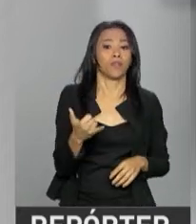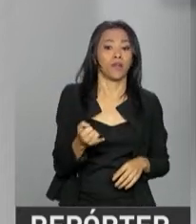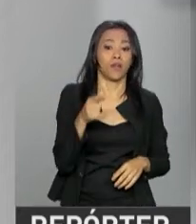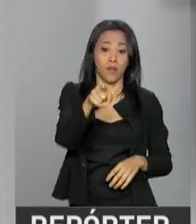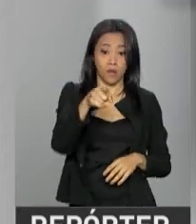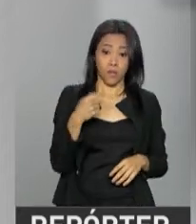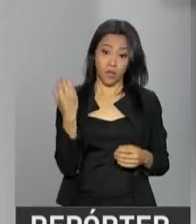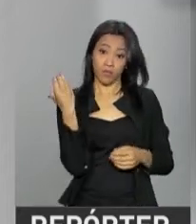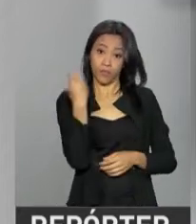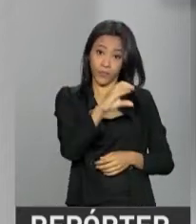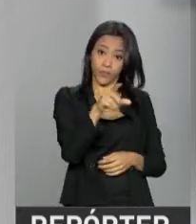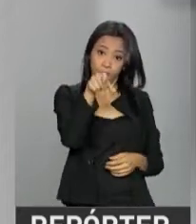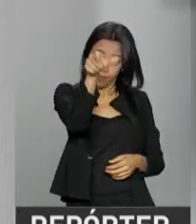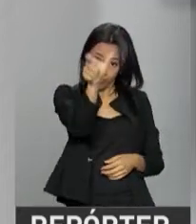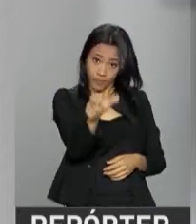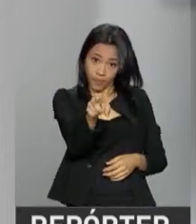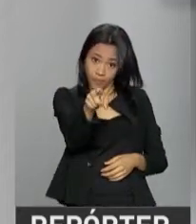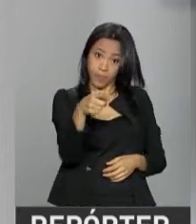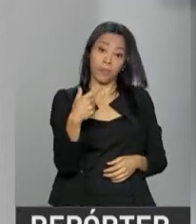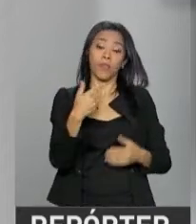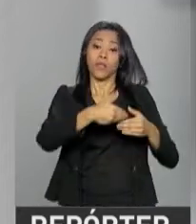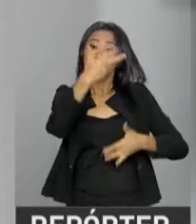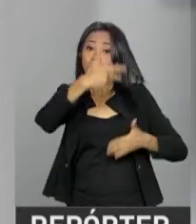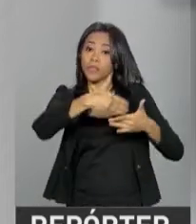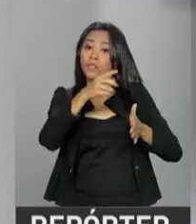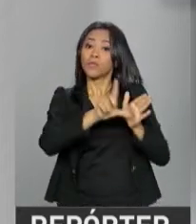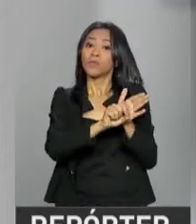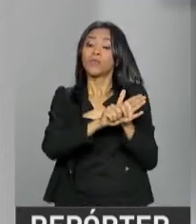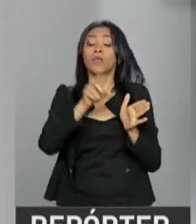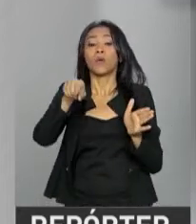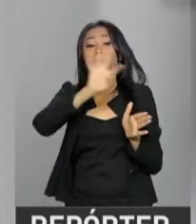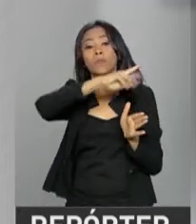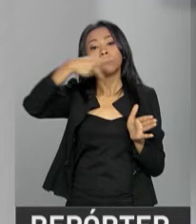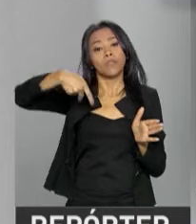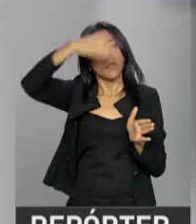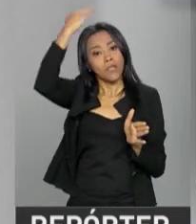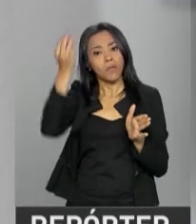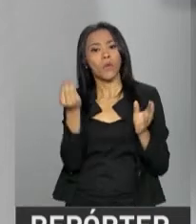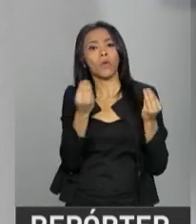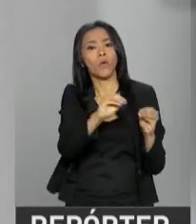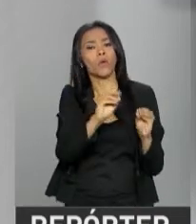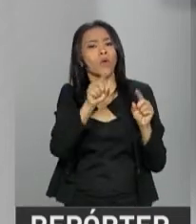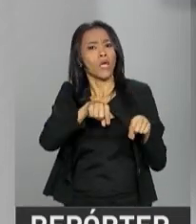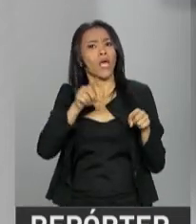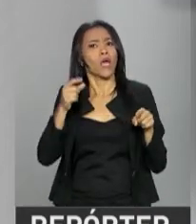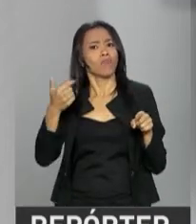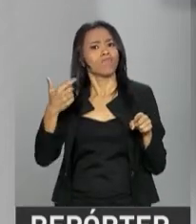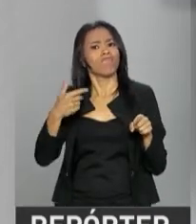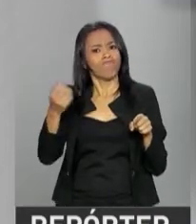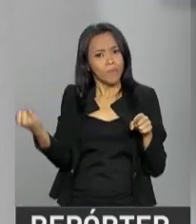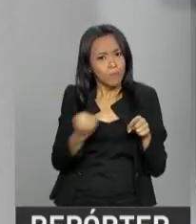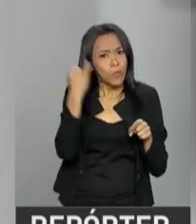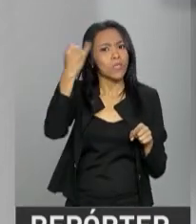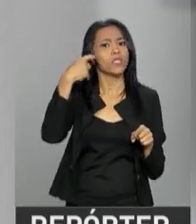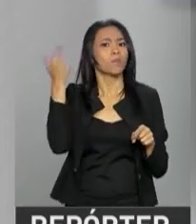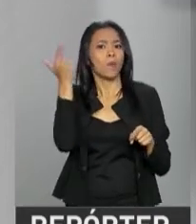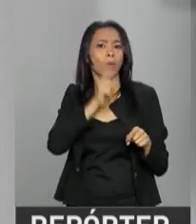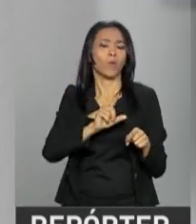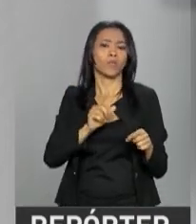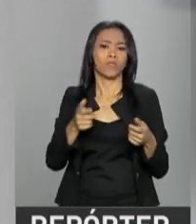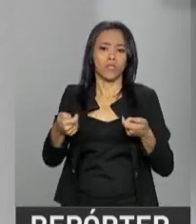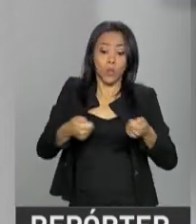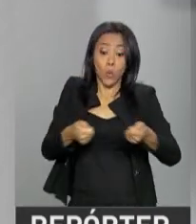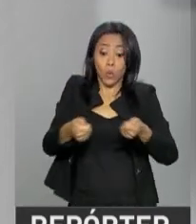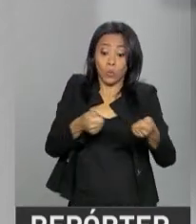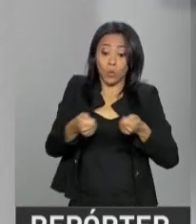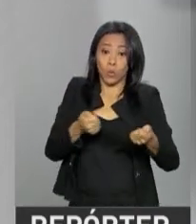presidente michel temer afirmou que a assinatura é um passo importante para o maior controle da circulação de